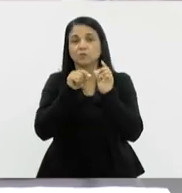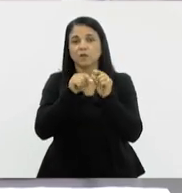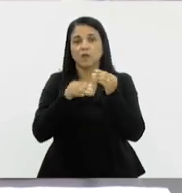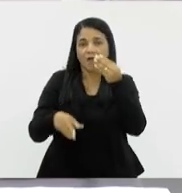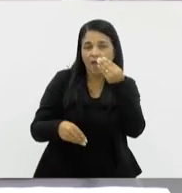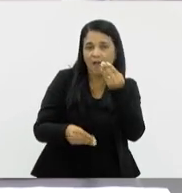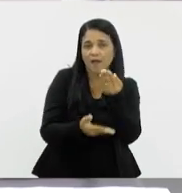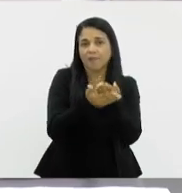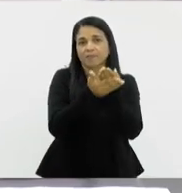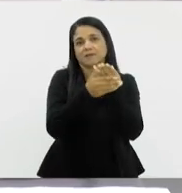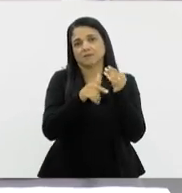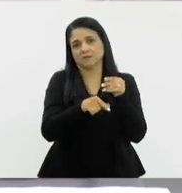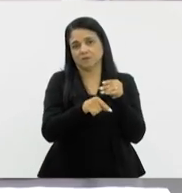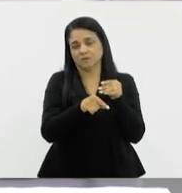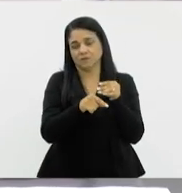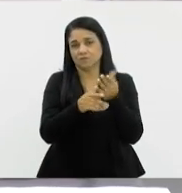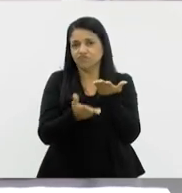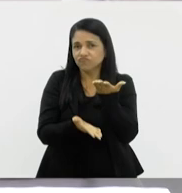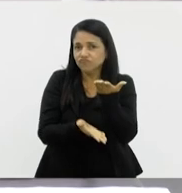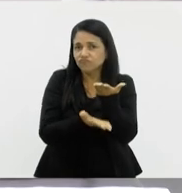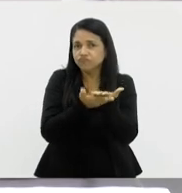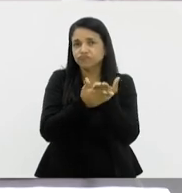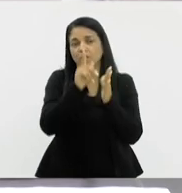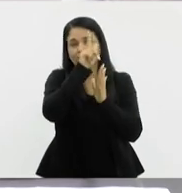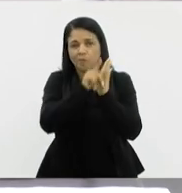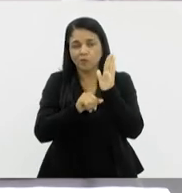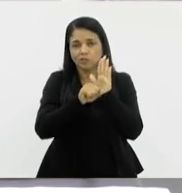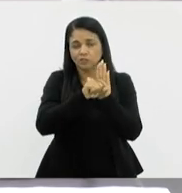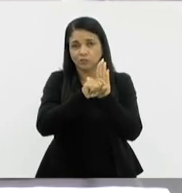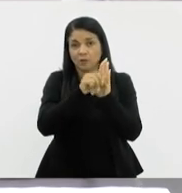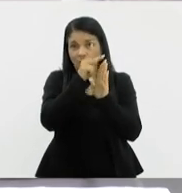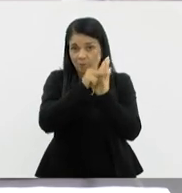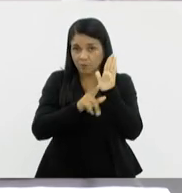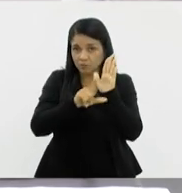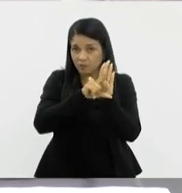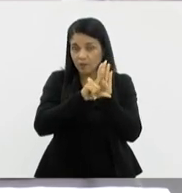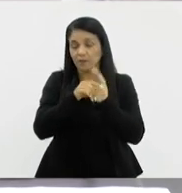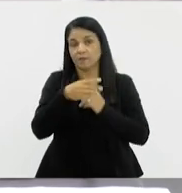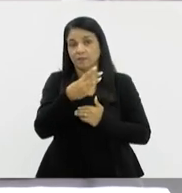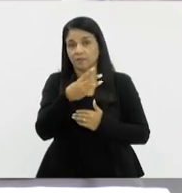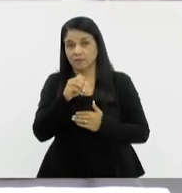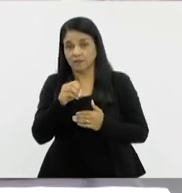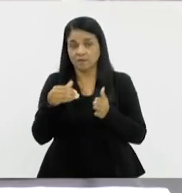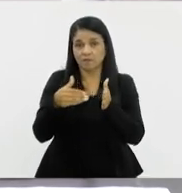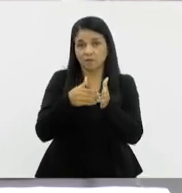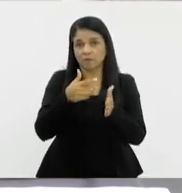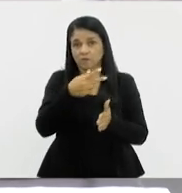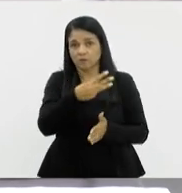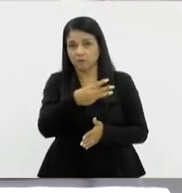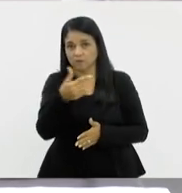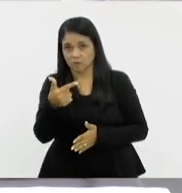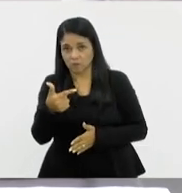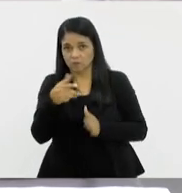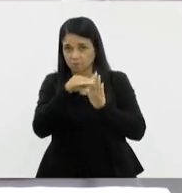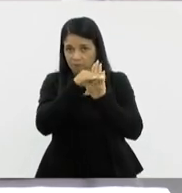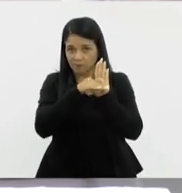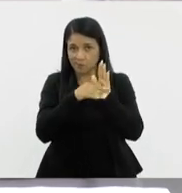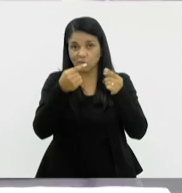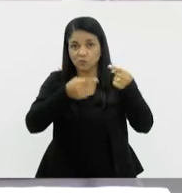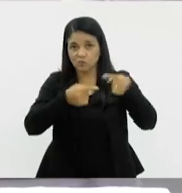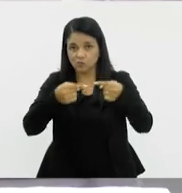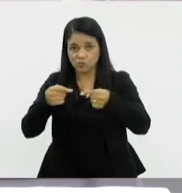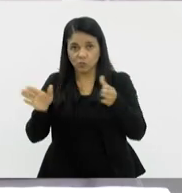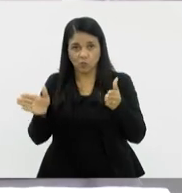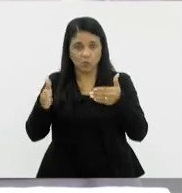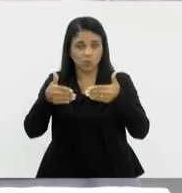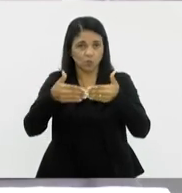anexação. Trata-se dos projetos 30 ao 32 da pauta. Em discussão. Não